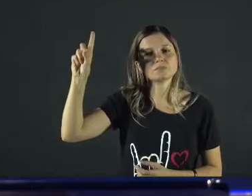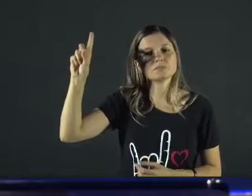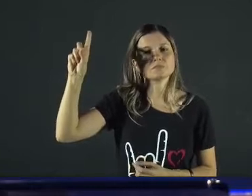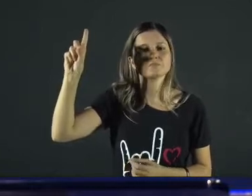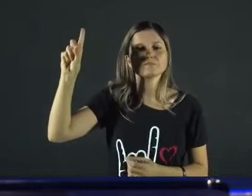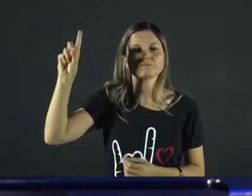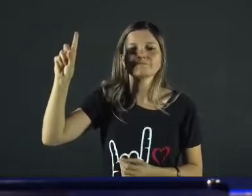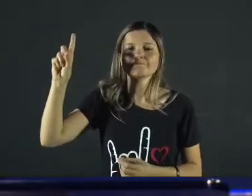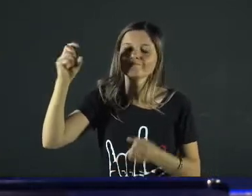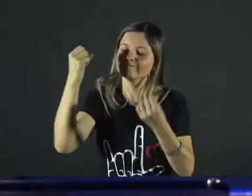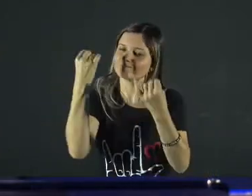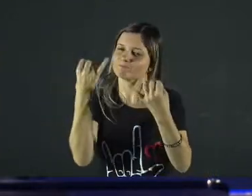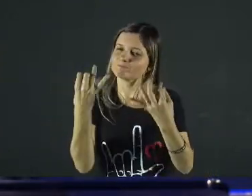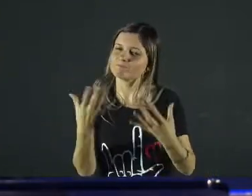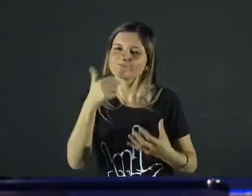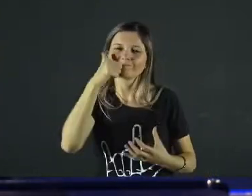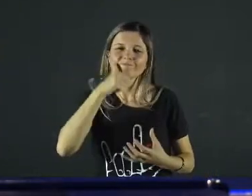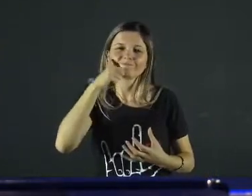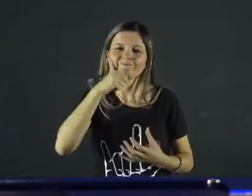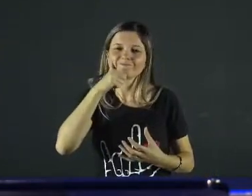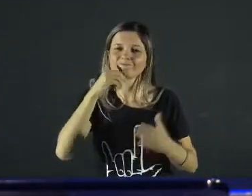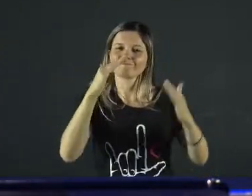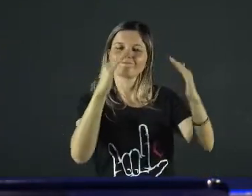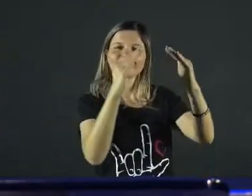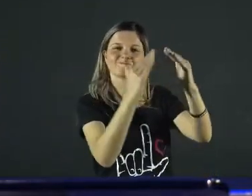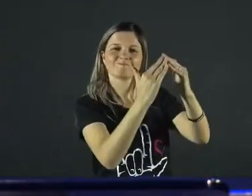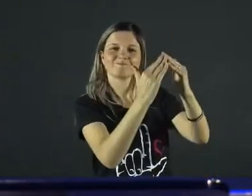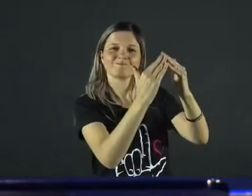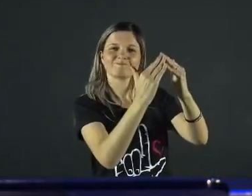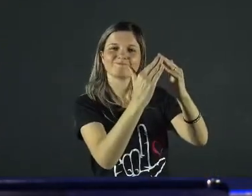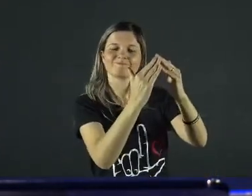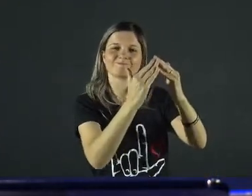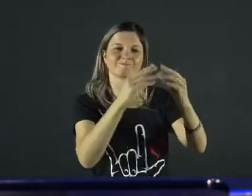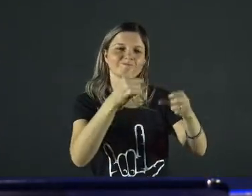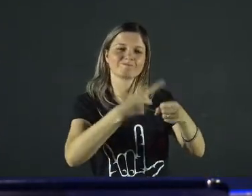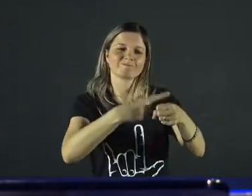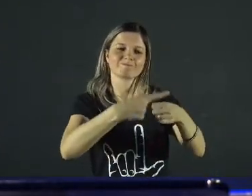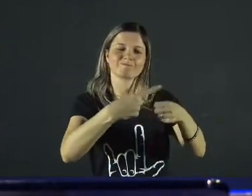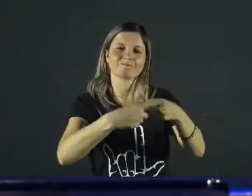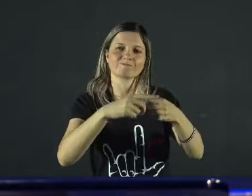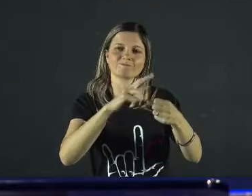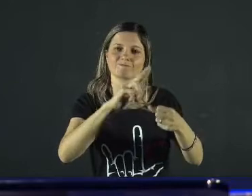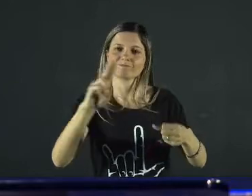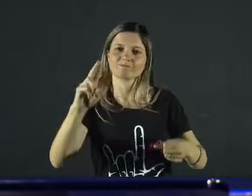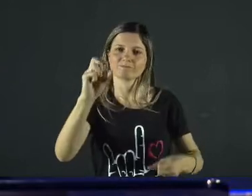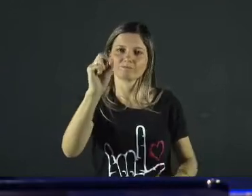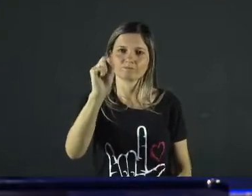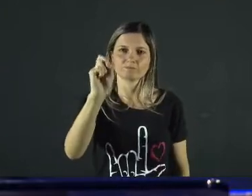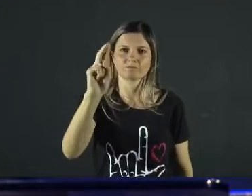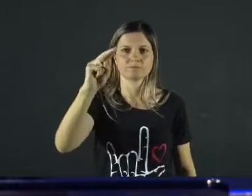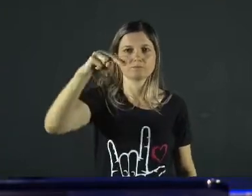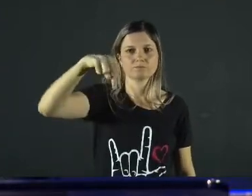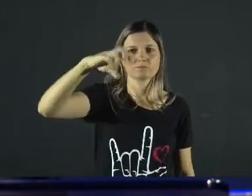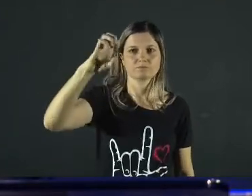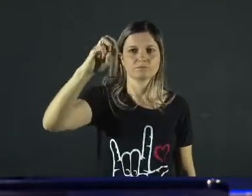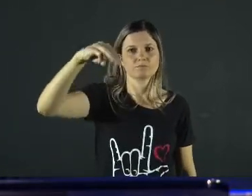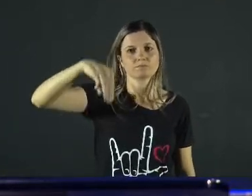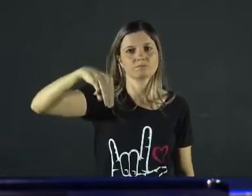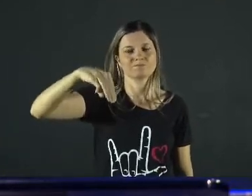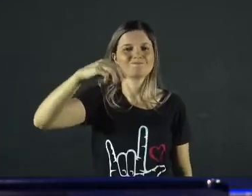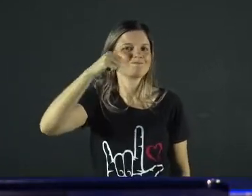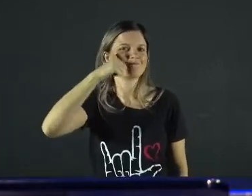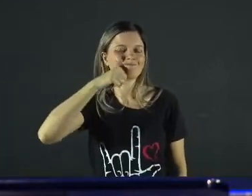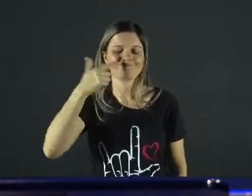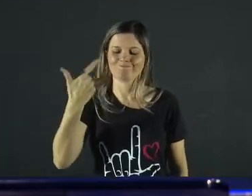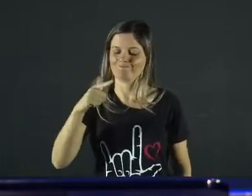que conta de uma mulher moradora de Sunem. Essa mulher, ela